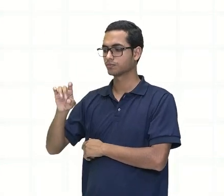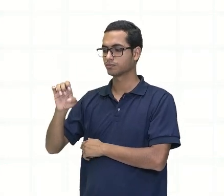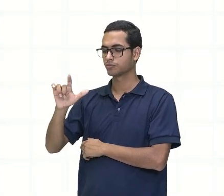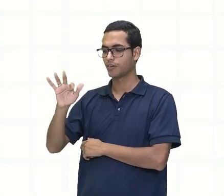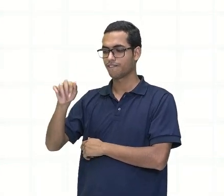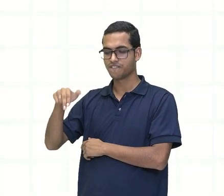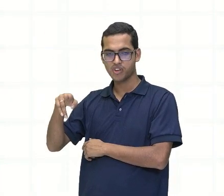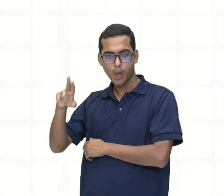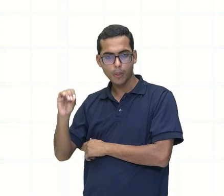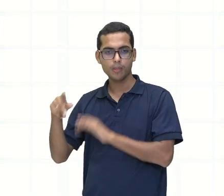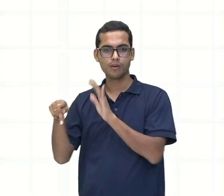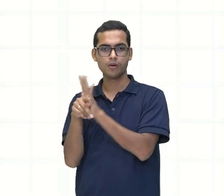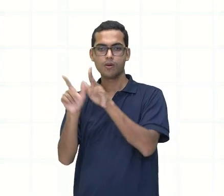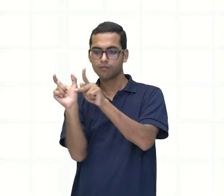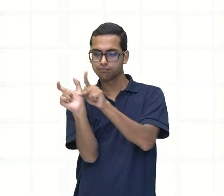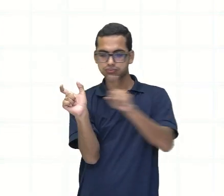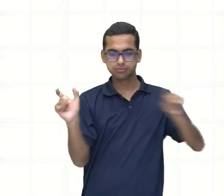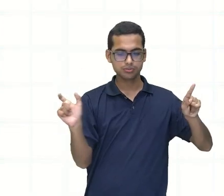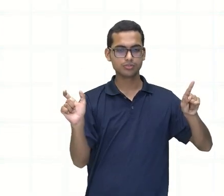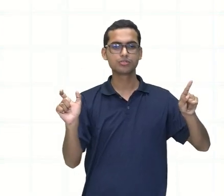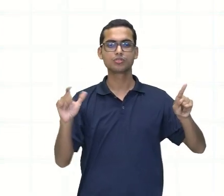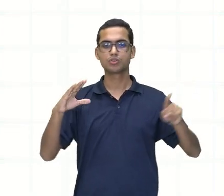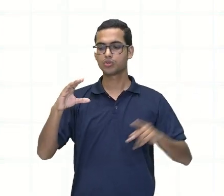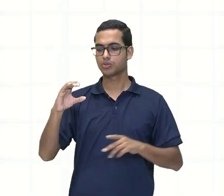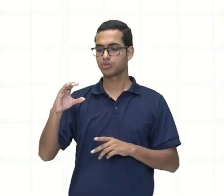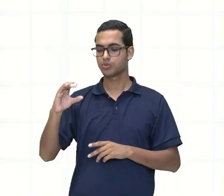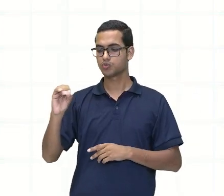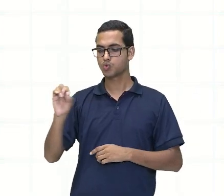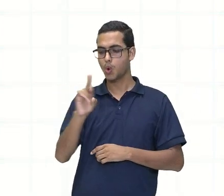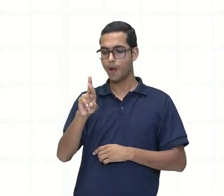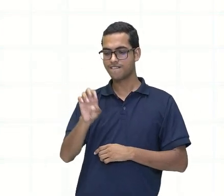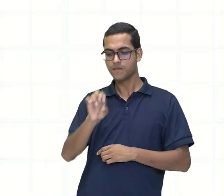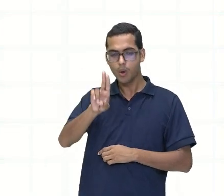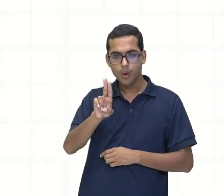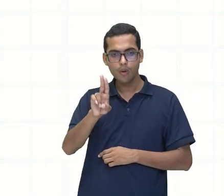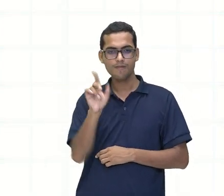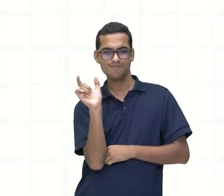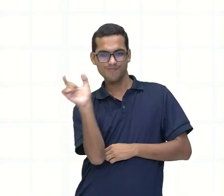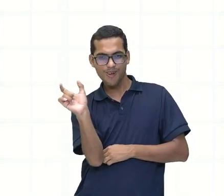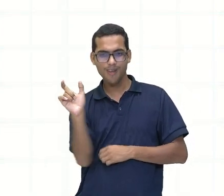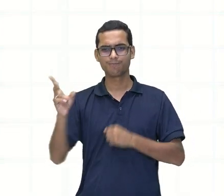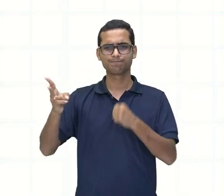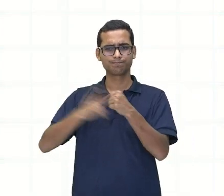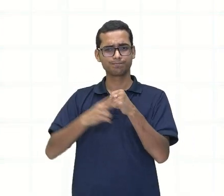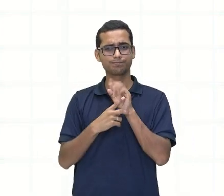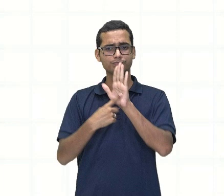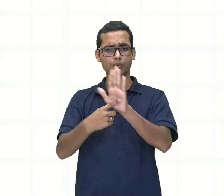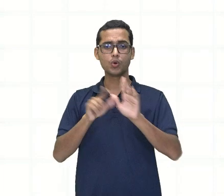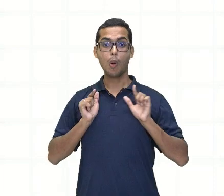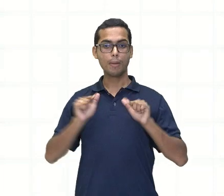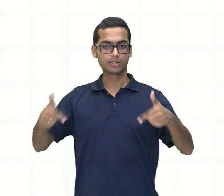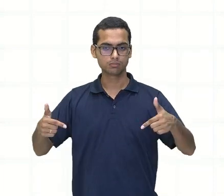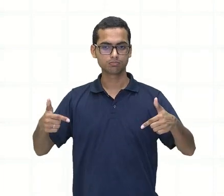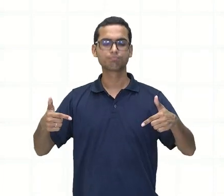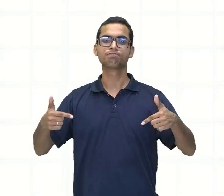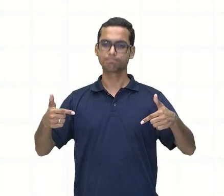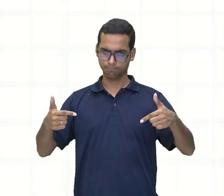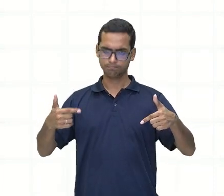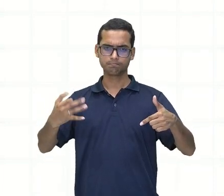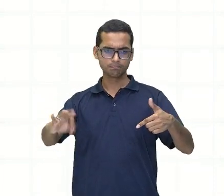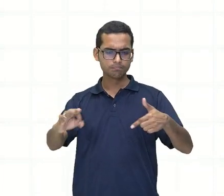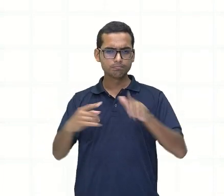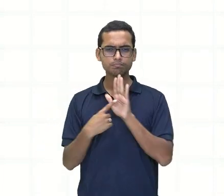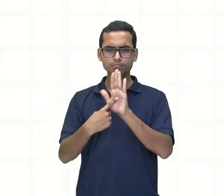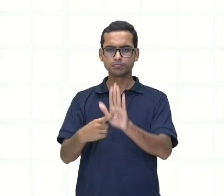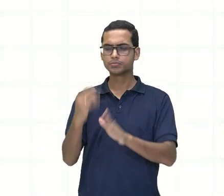é predicado. Tá bom? Muito bem. Então, a palavra correu, ela vai indicar o quê? Né? No caso, esse verbo aqui,